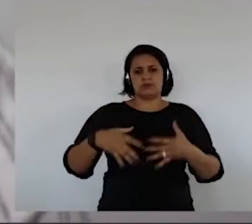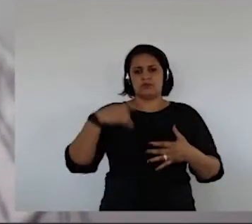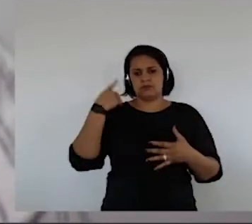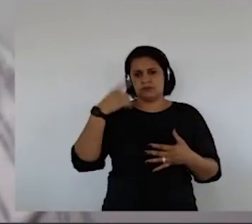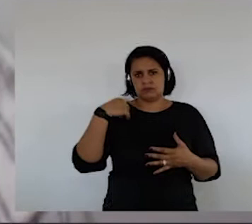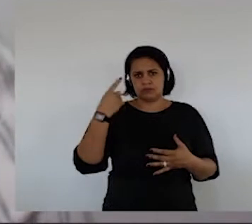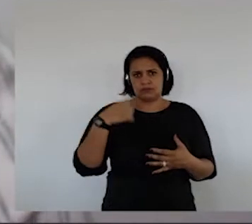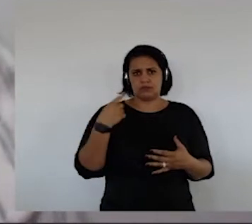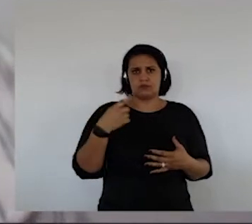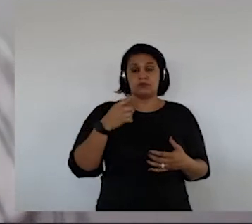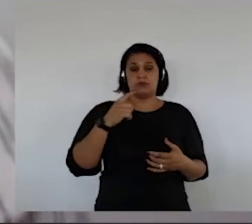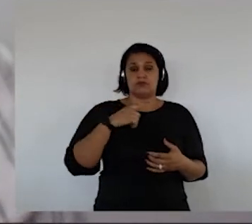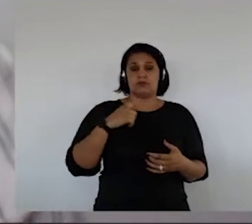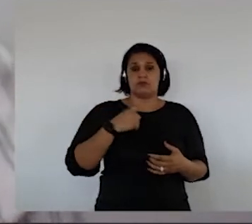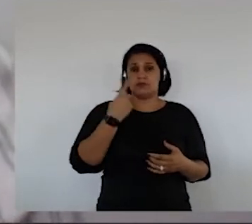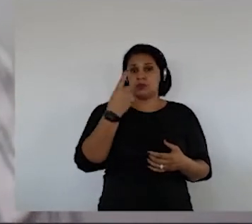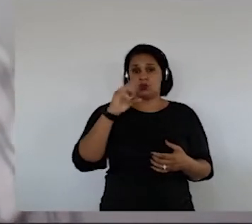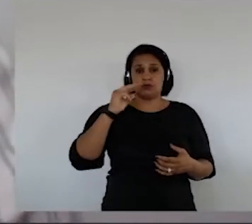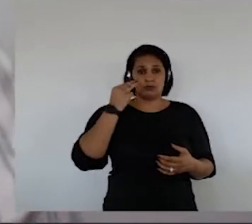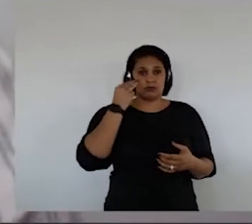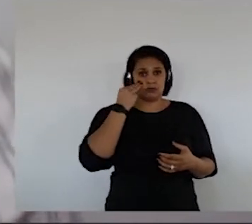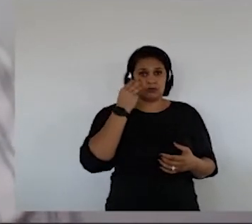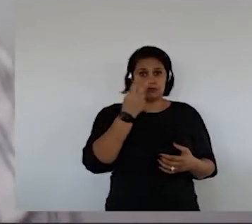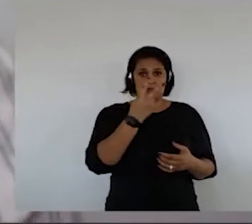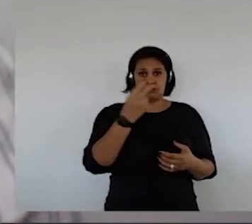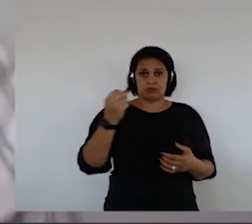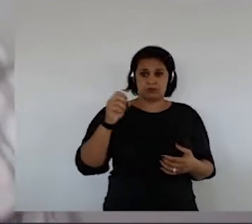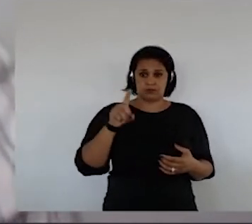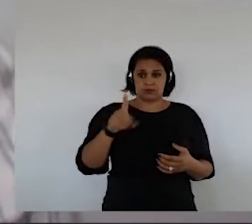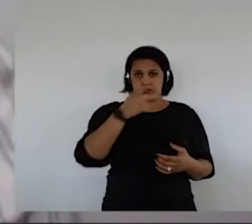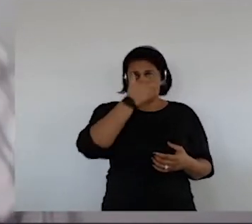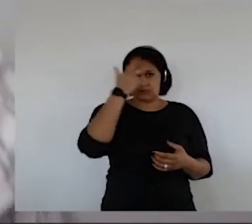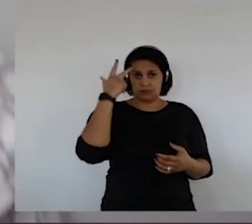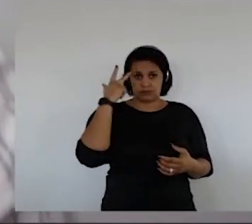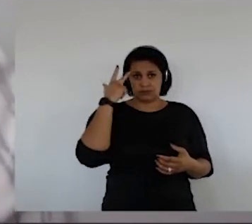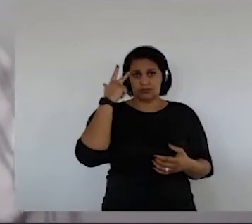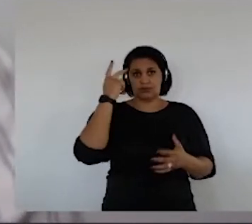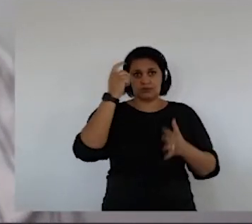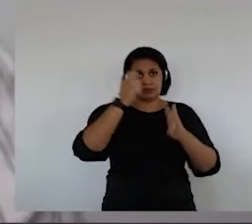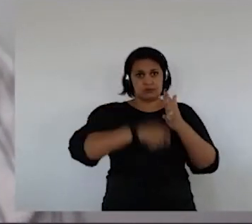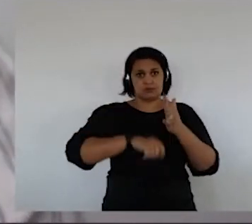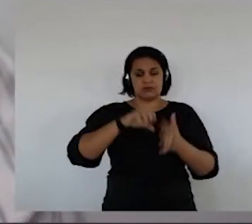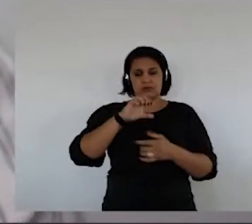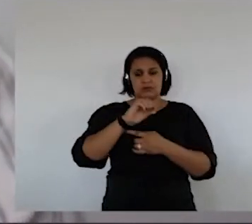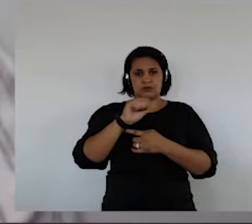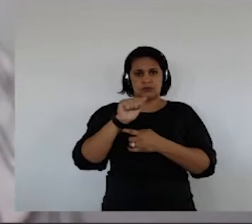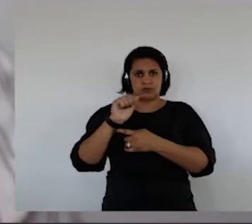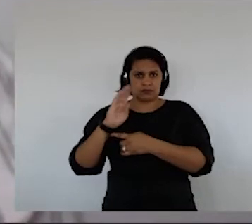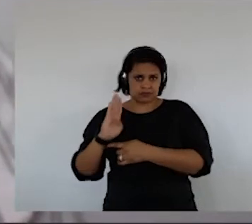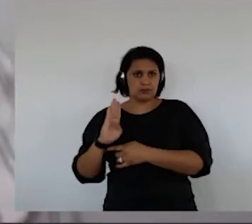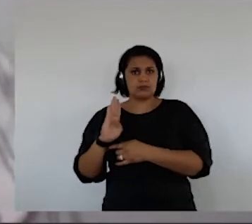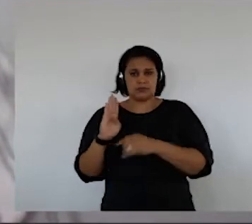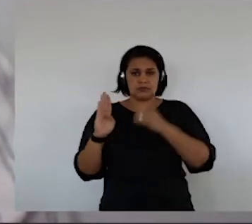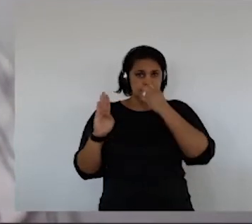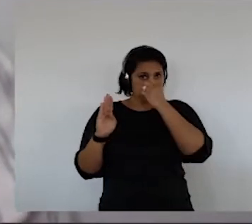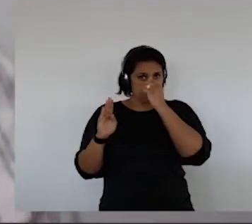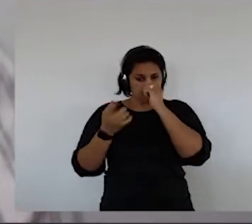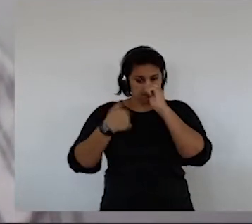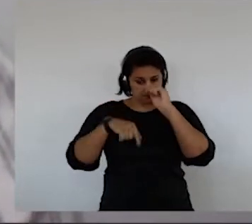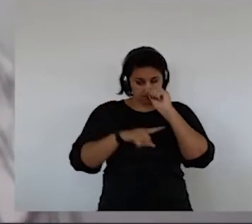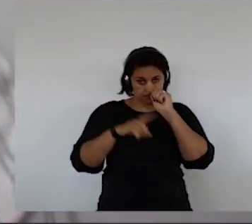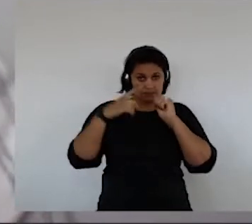das cerca de 1.200.000 pessoas inscritas na OAB, como a doutora Daniela trouxe, nós advogadas representamos cerca